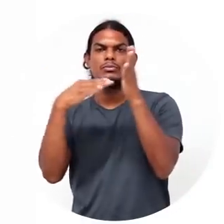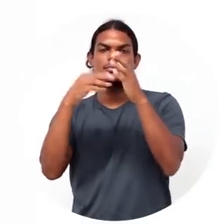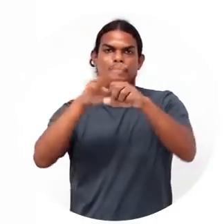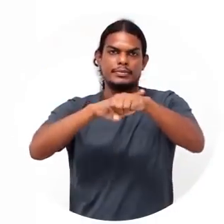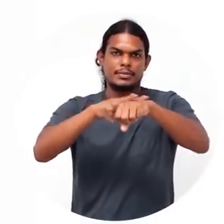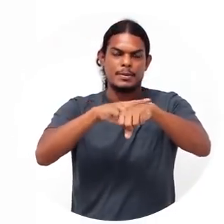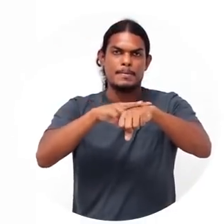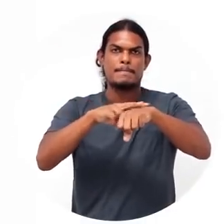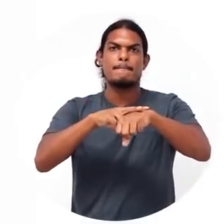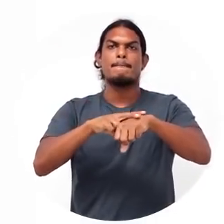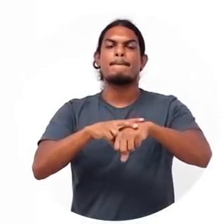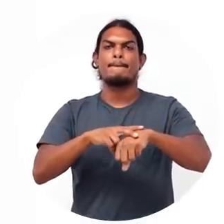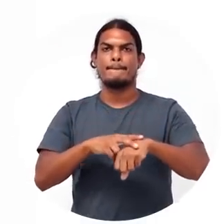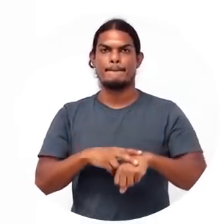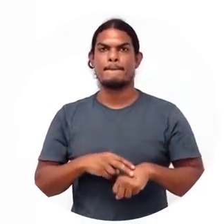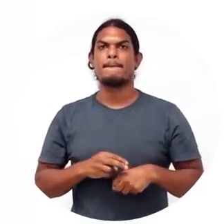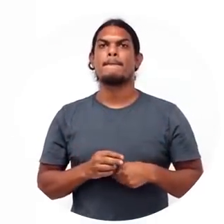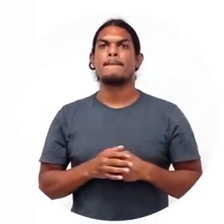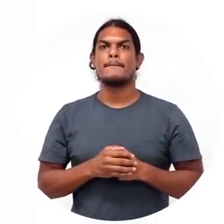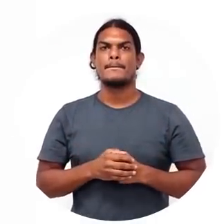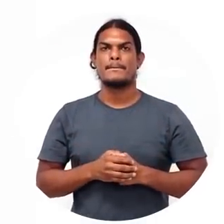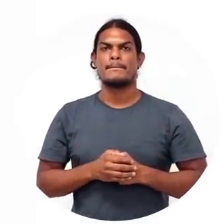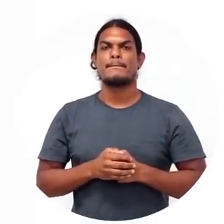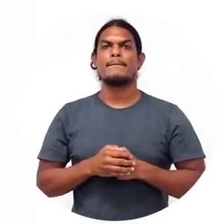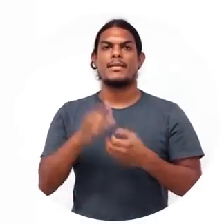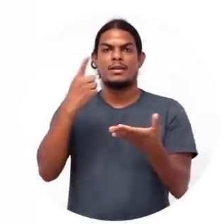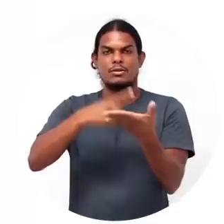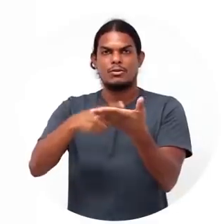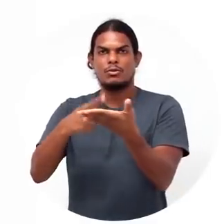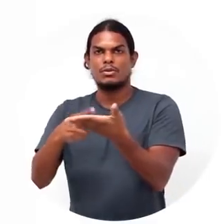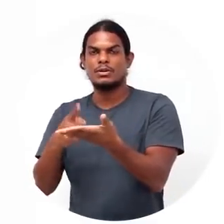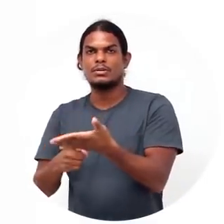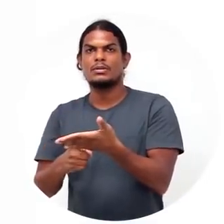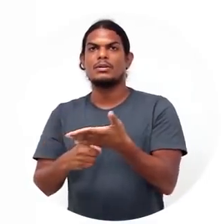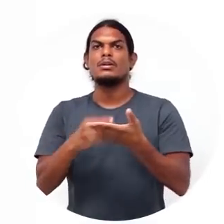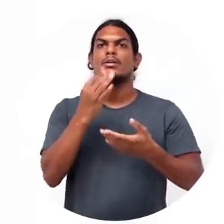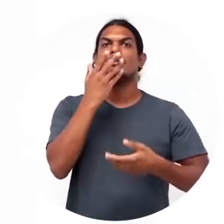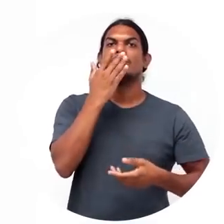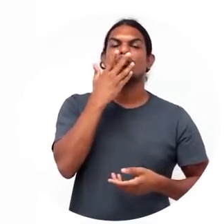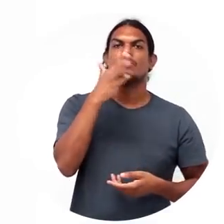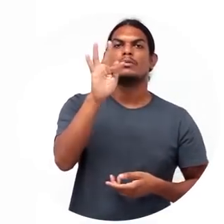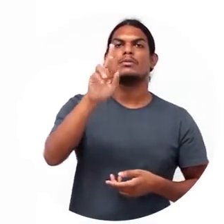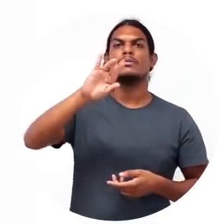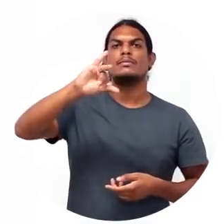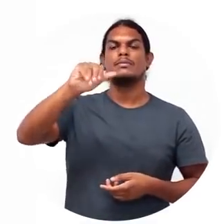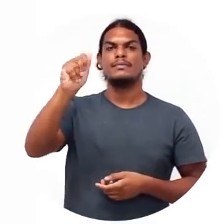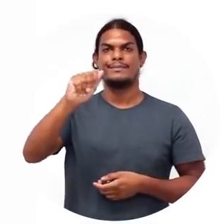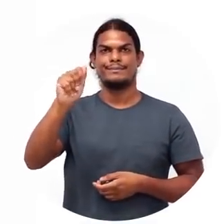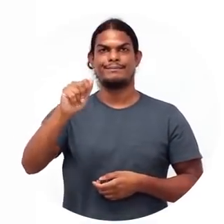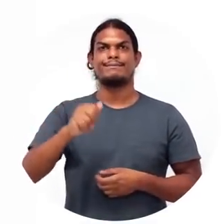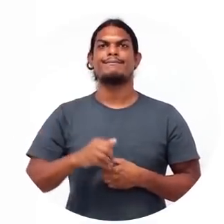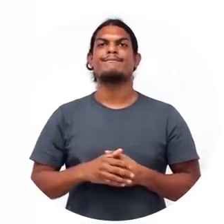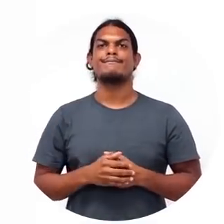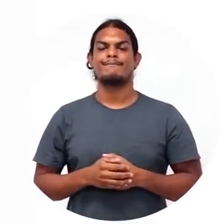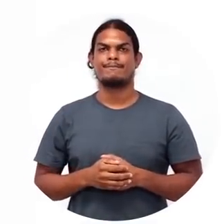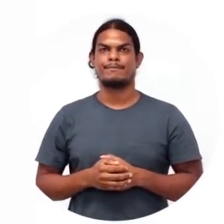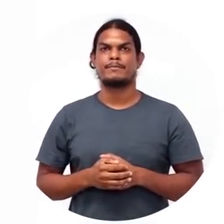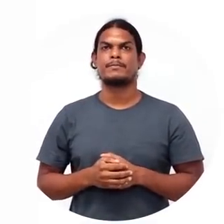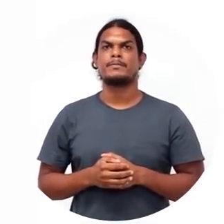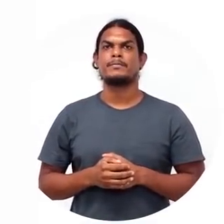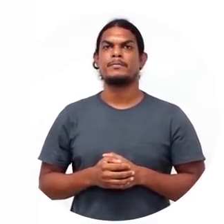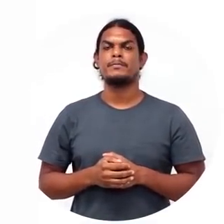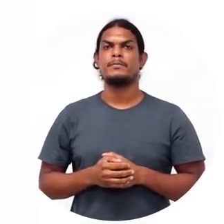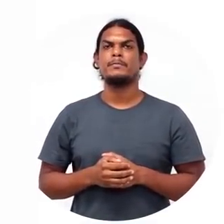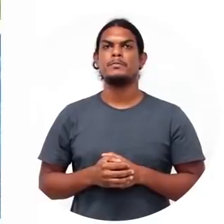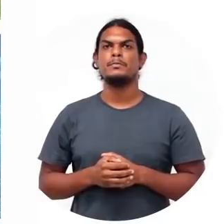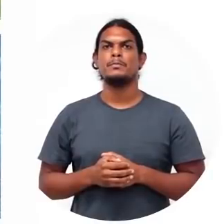verde nesse círculo cromático aqui, ó. Estão marcadas as cores frias. Elas proporcionam uma sensação de conforto e